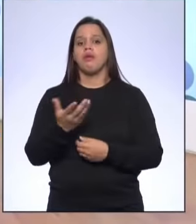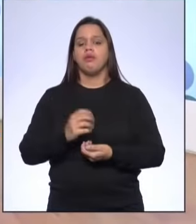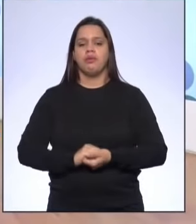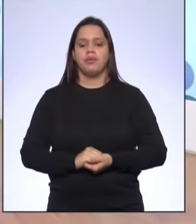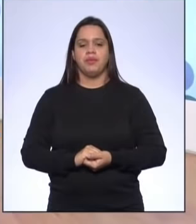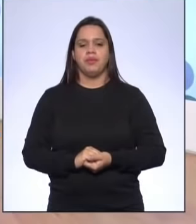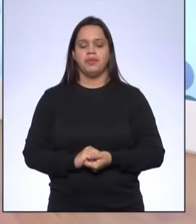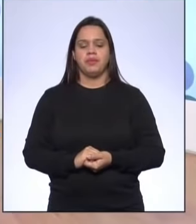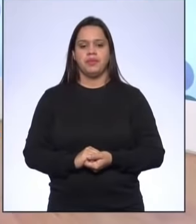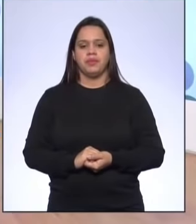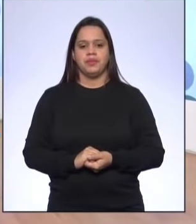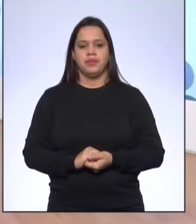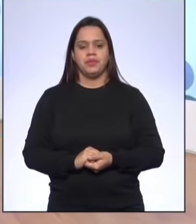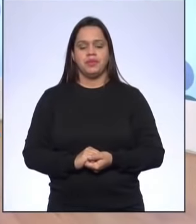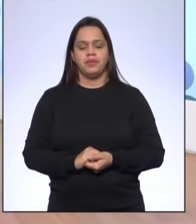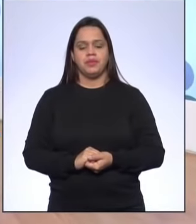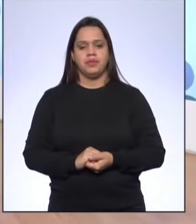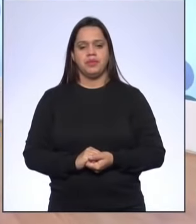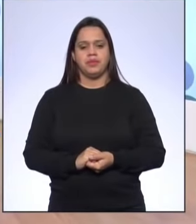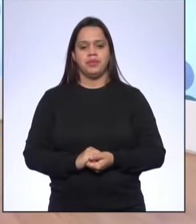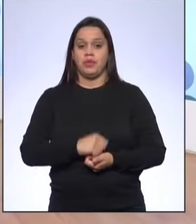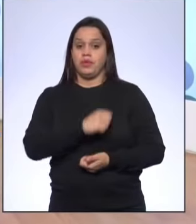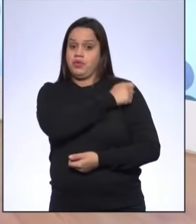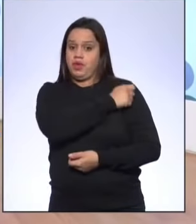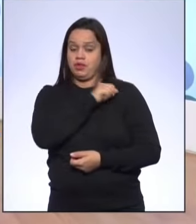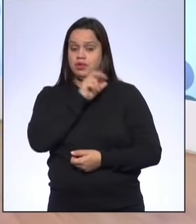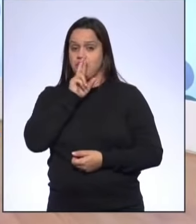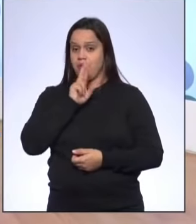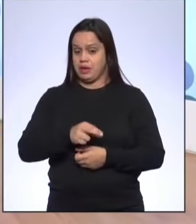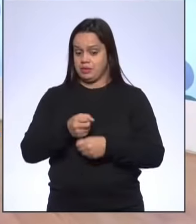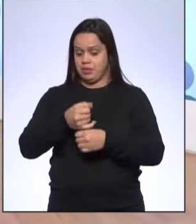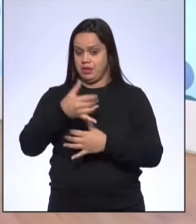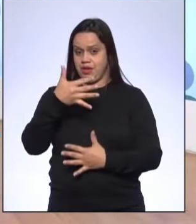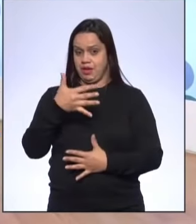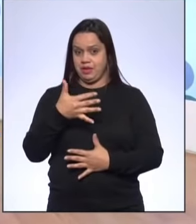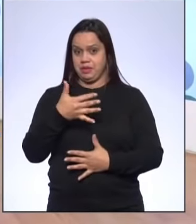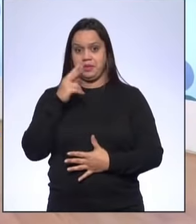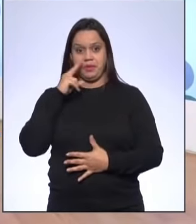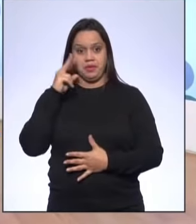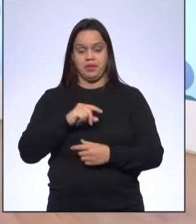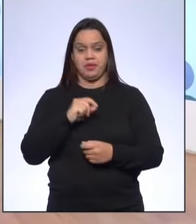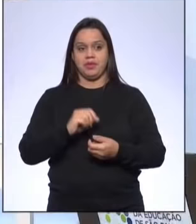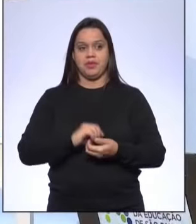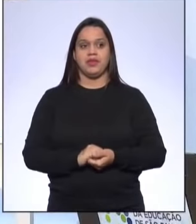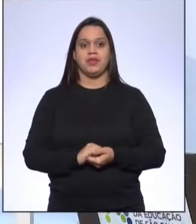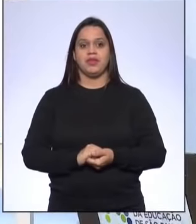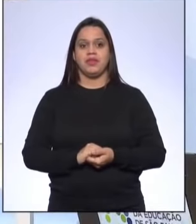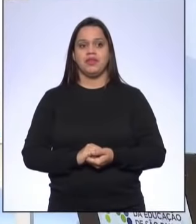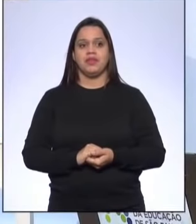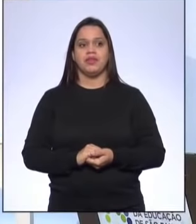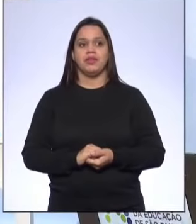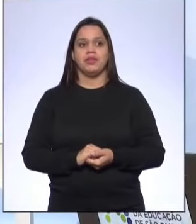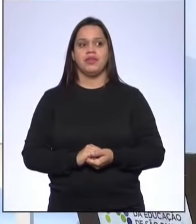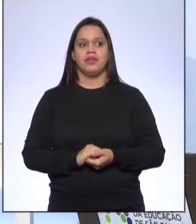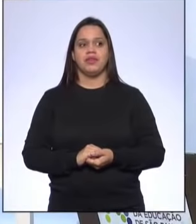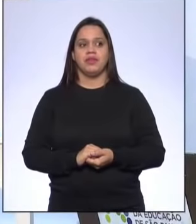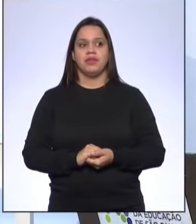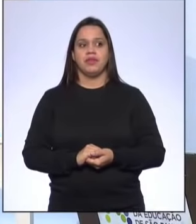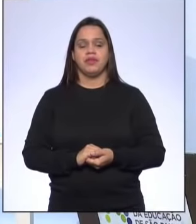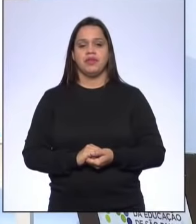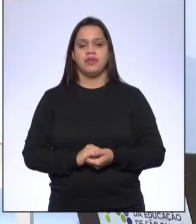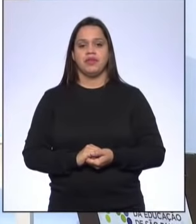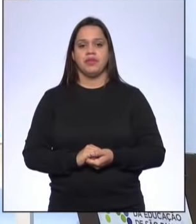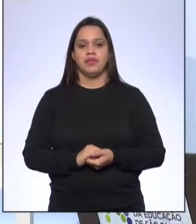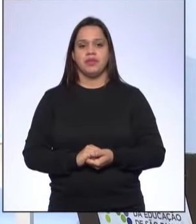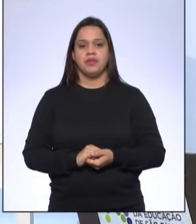o que estão falando shark aqui o blog também o rolou ah ah